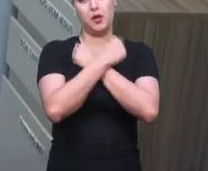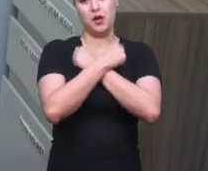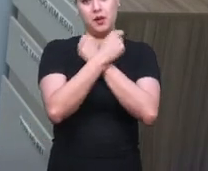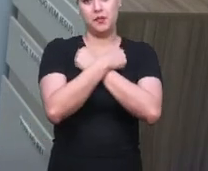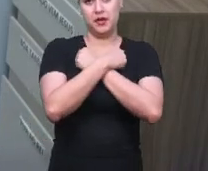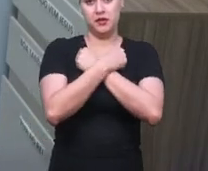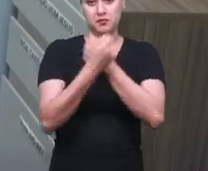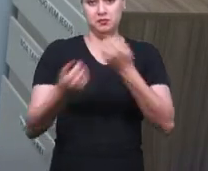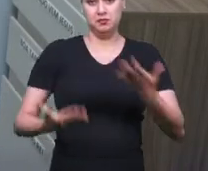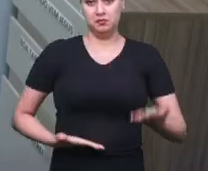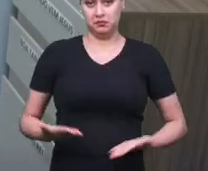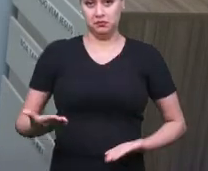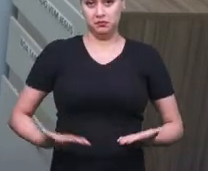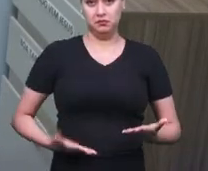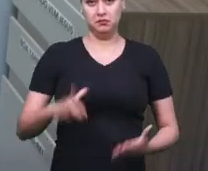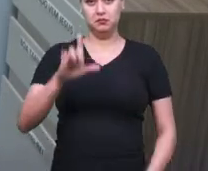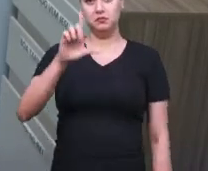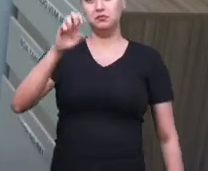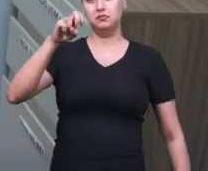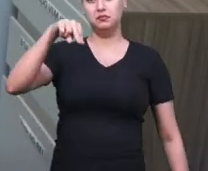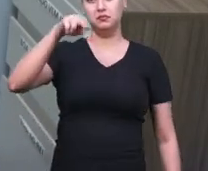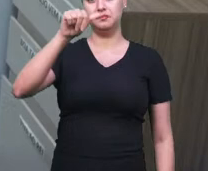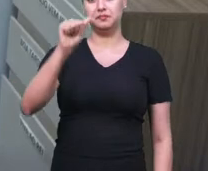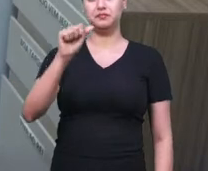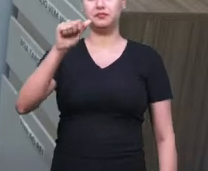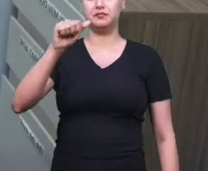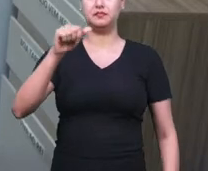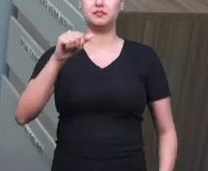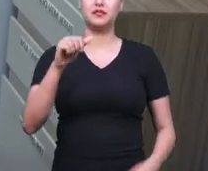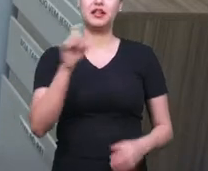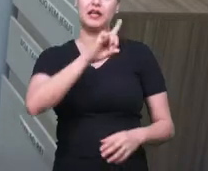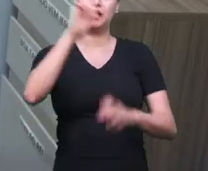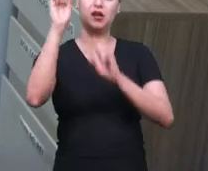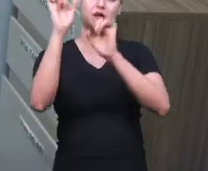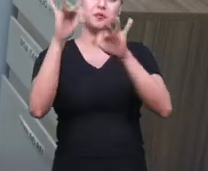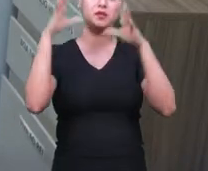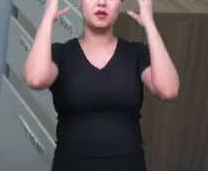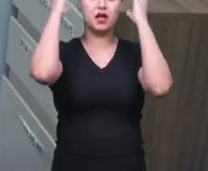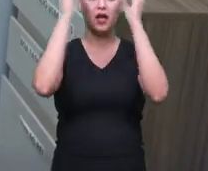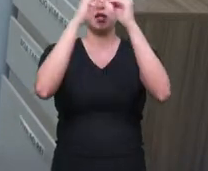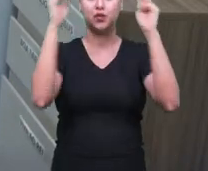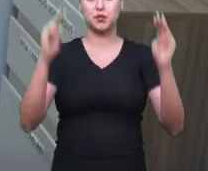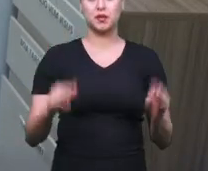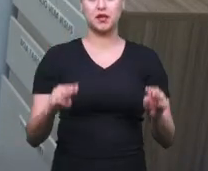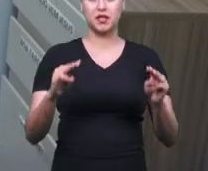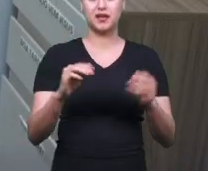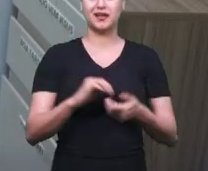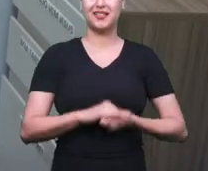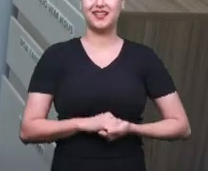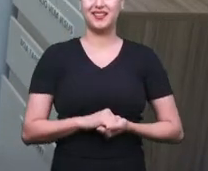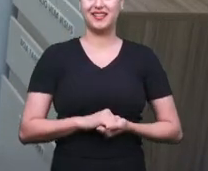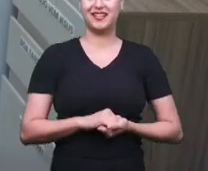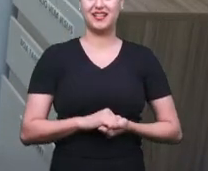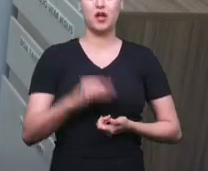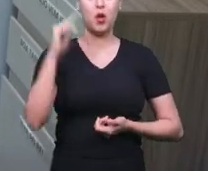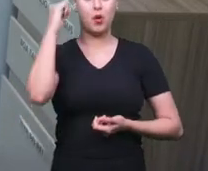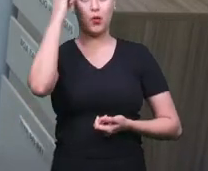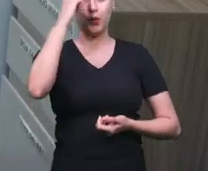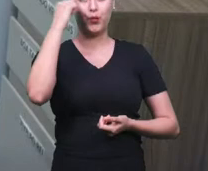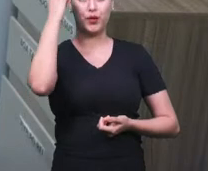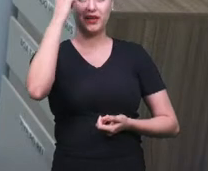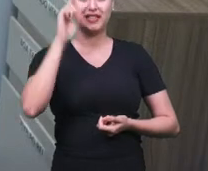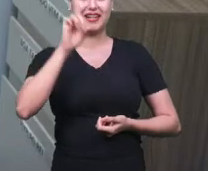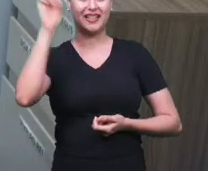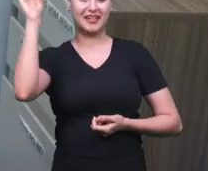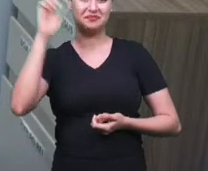irmãos participando, a Lena Nunes, Deus abençoe a nossa querida Rádio Manaim, Atravessando Fronteiras, nossa irmã Lena de Washington DC. O